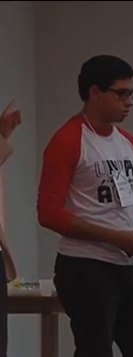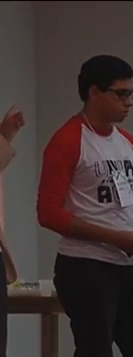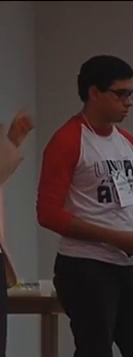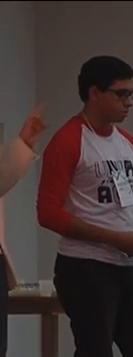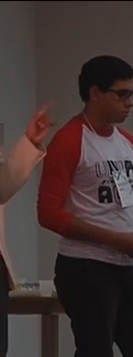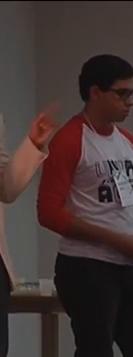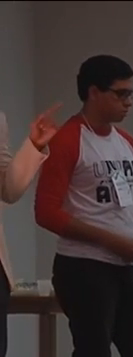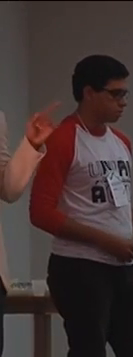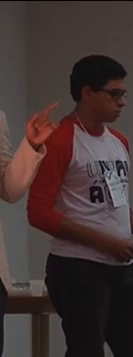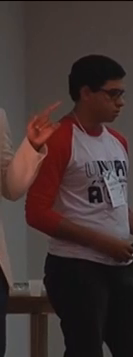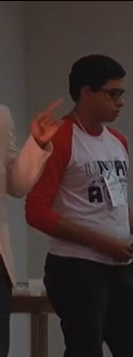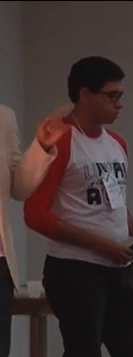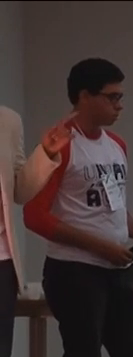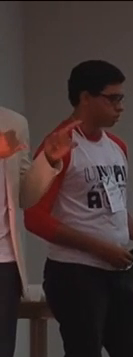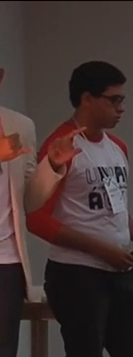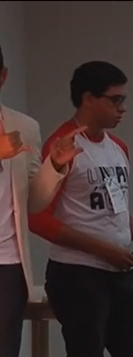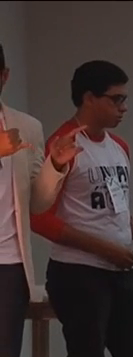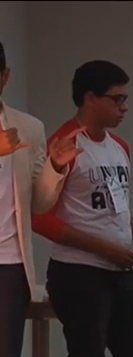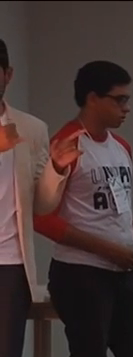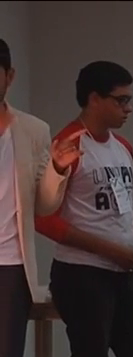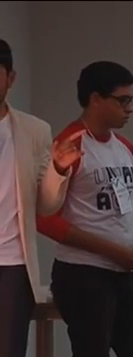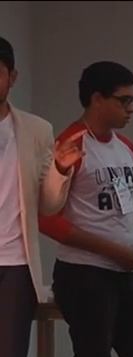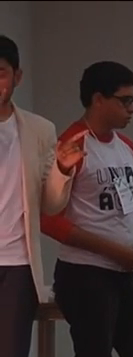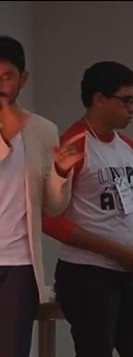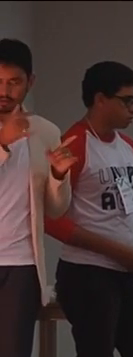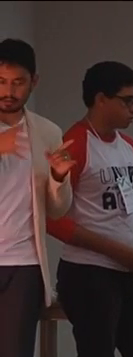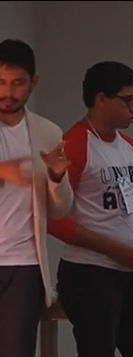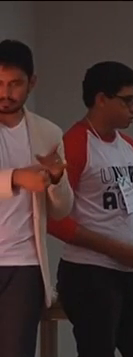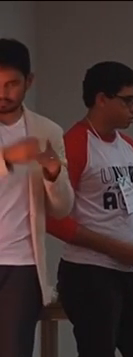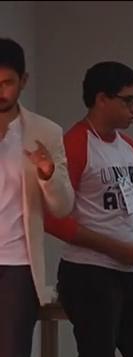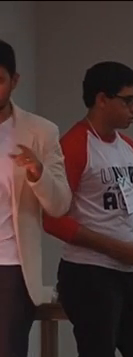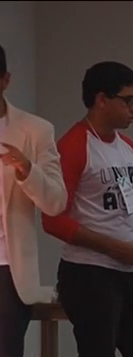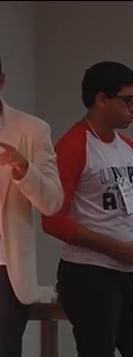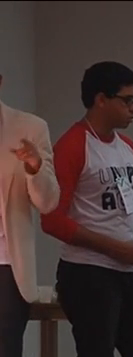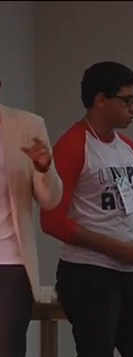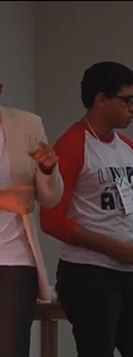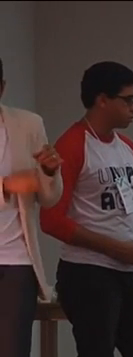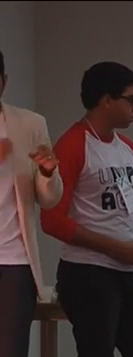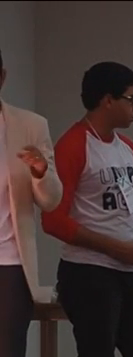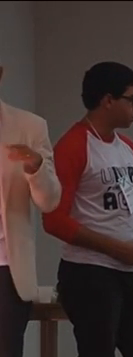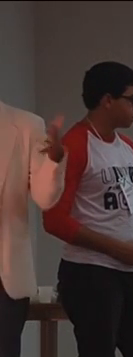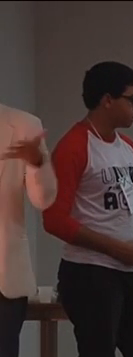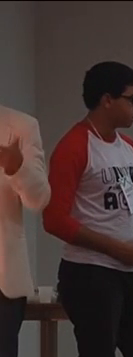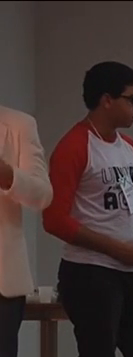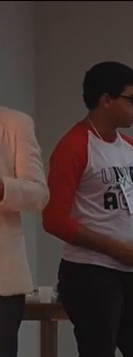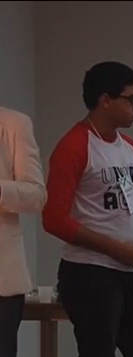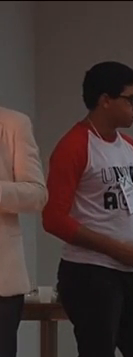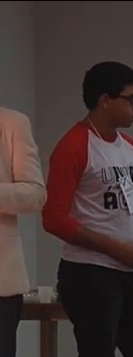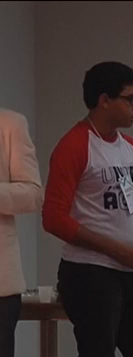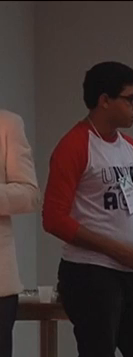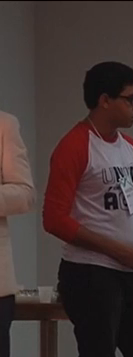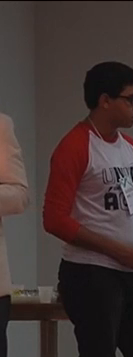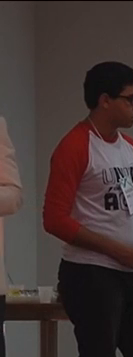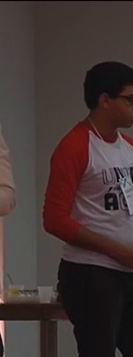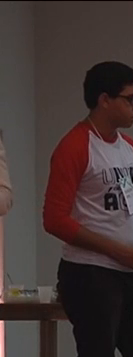vocês para pegar o microfone de volta. Então, nós vamos agora fazer um intervalo de 5